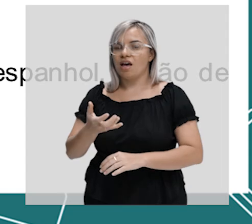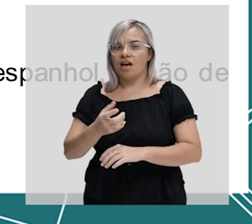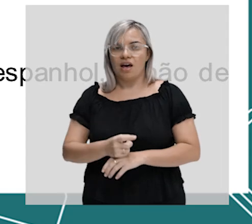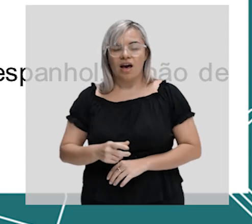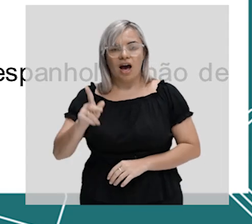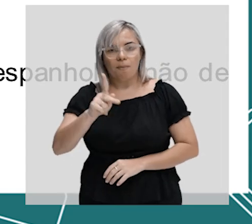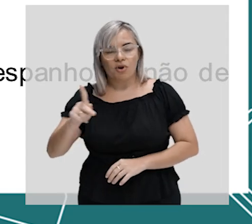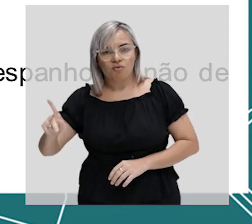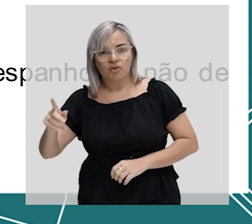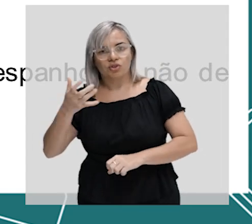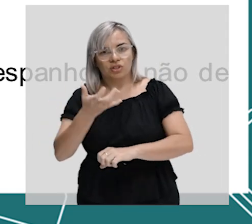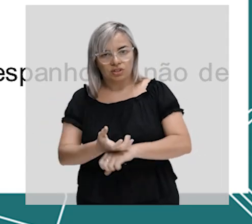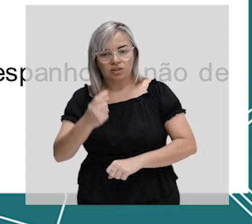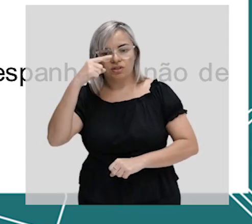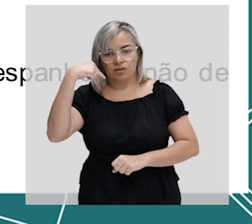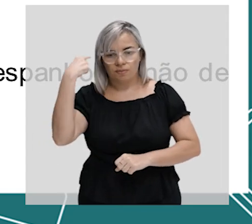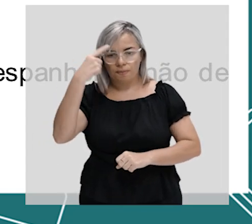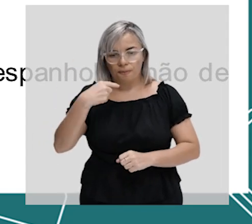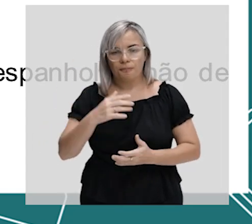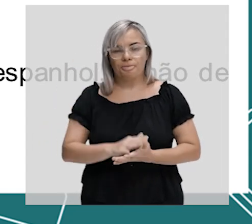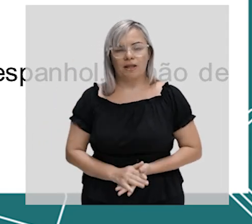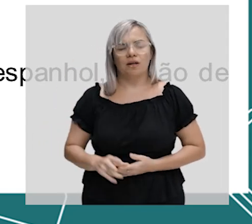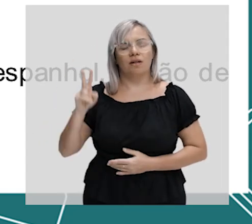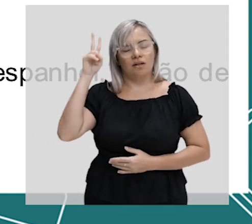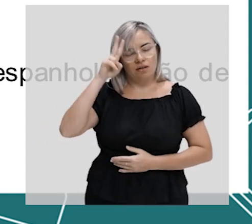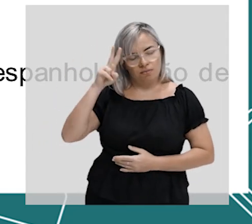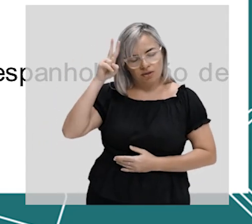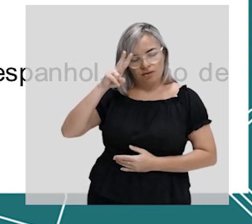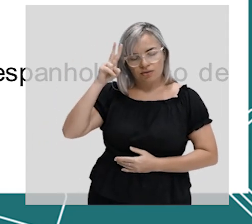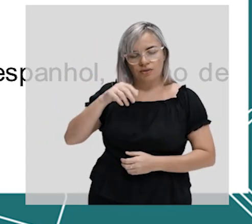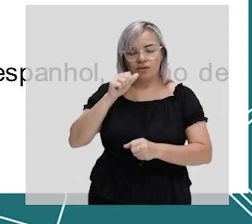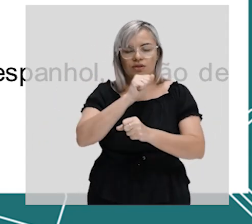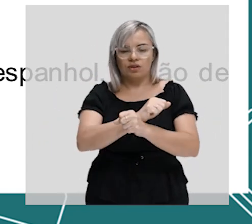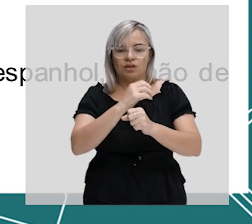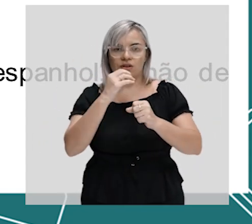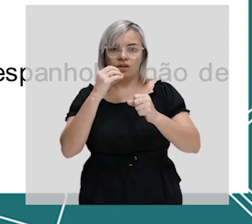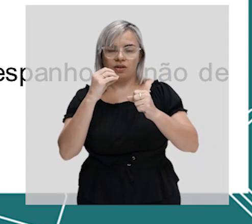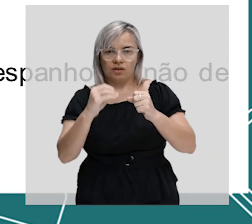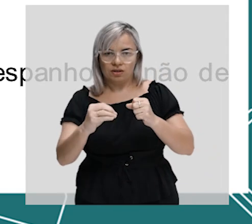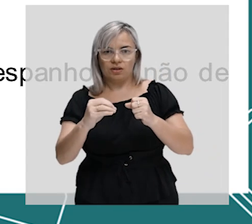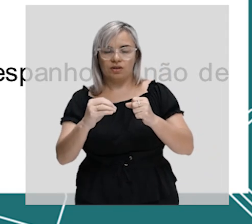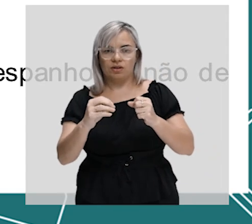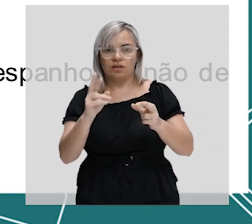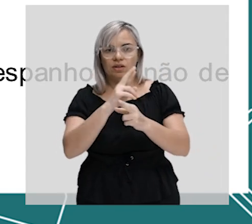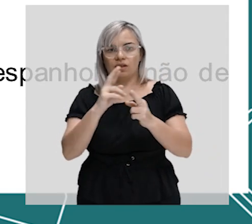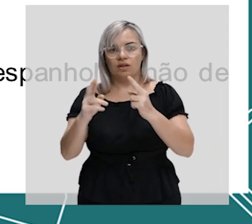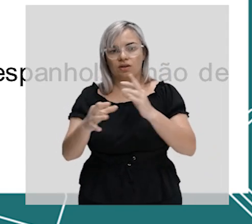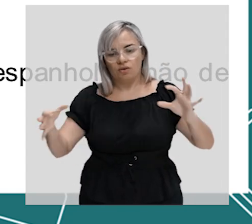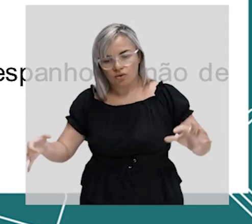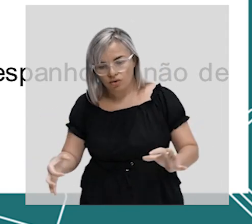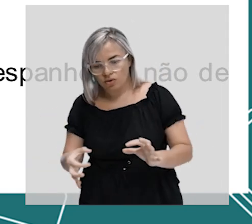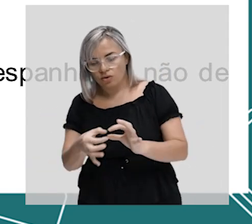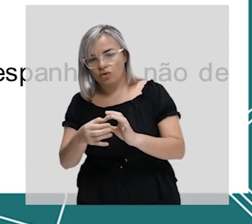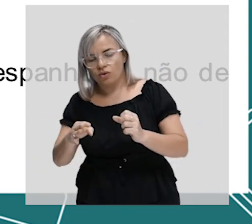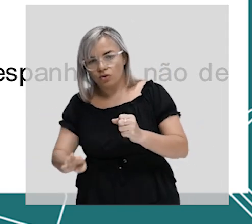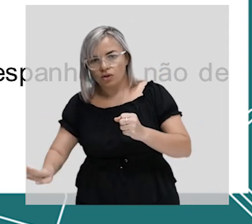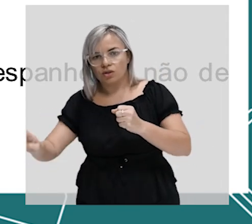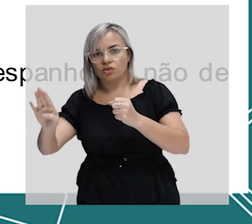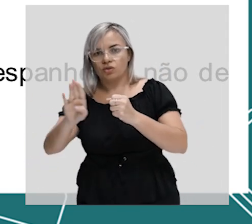Lembrando que eu falei o quê? Que os artigos eles servem para especificar o meu substantivo de acordo com o gênero, de acordo com o